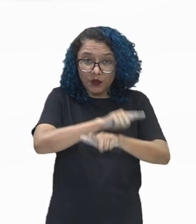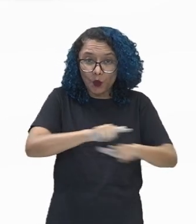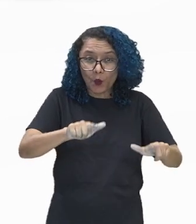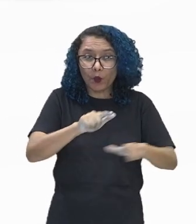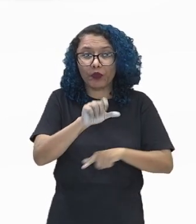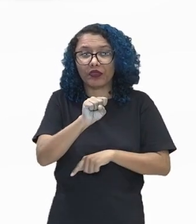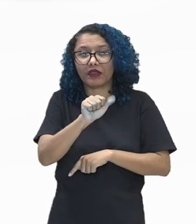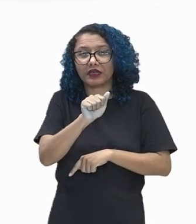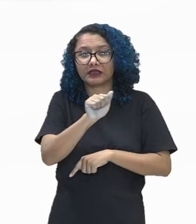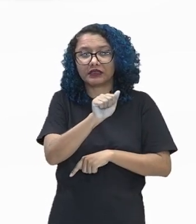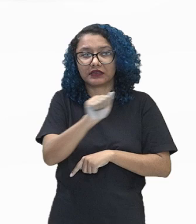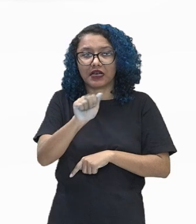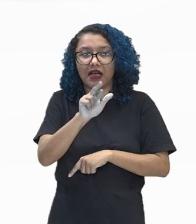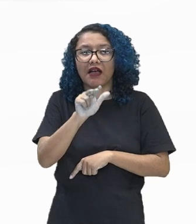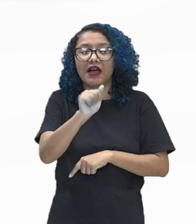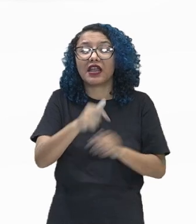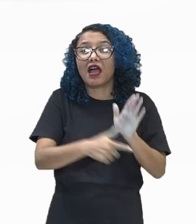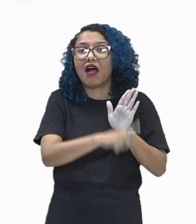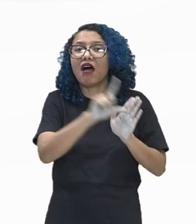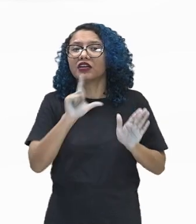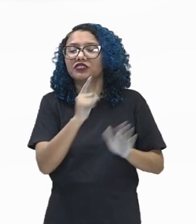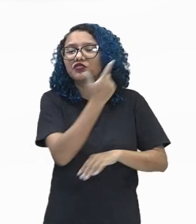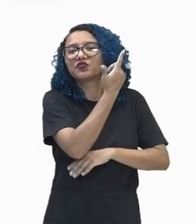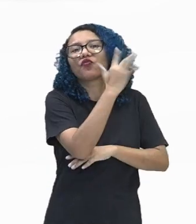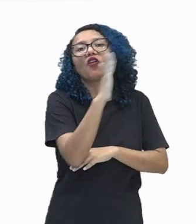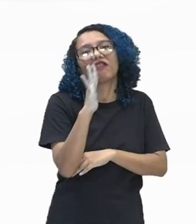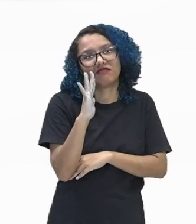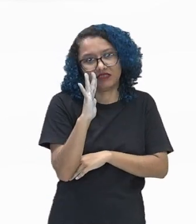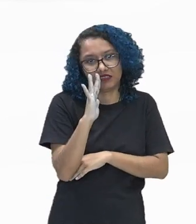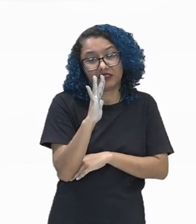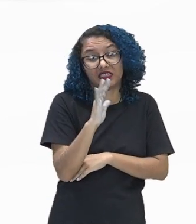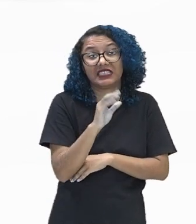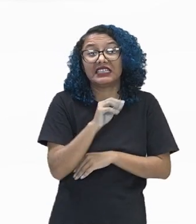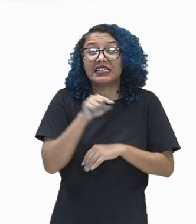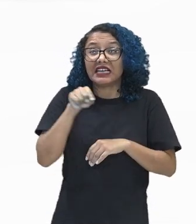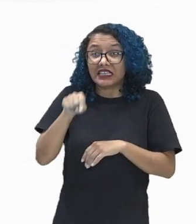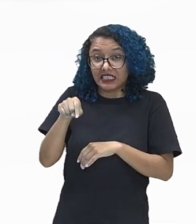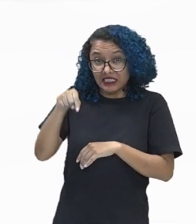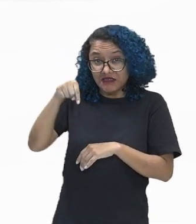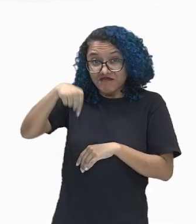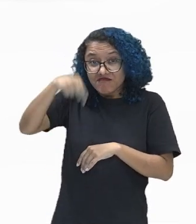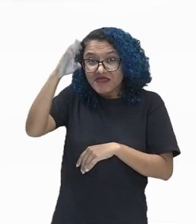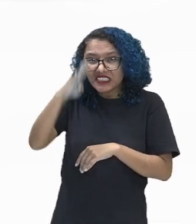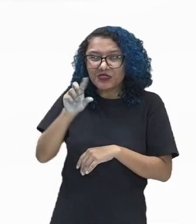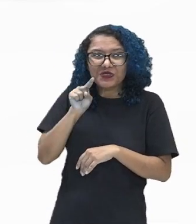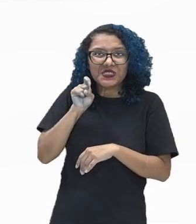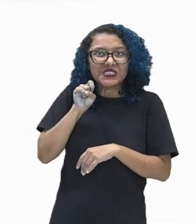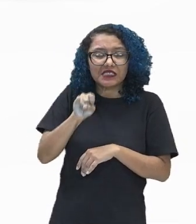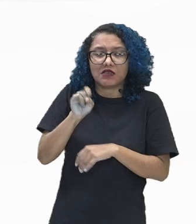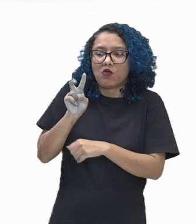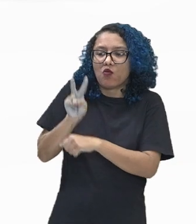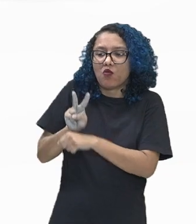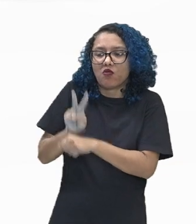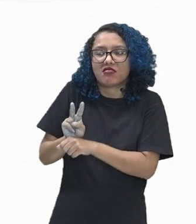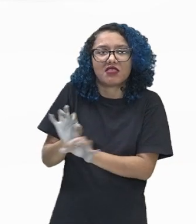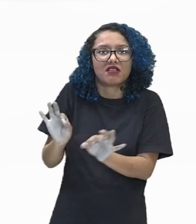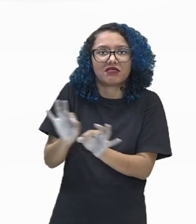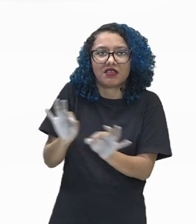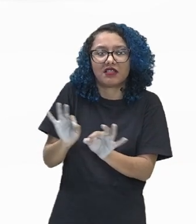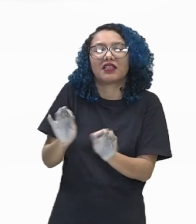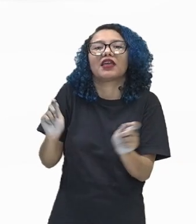uma floresta. Então, se não cuidarmos aqui do nosso Brasil, o que pode acontecer é